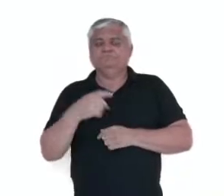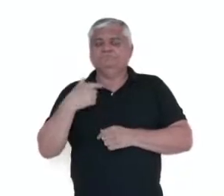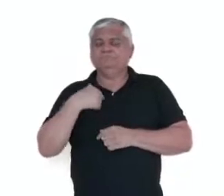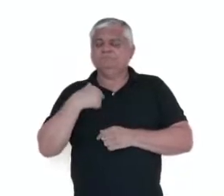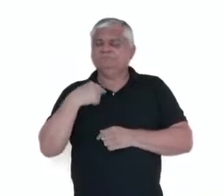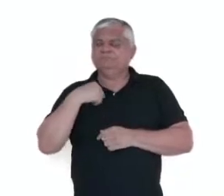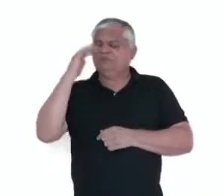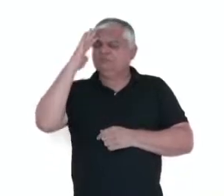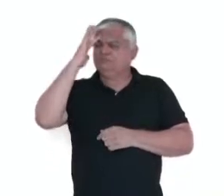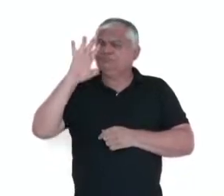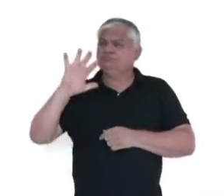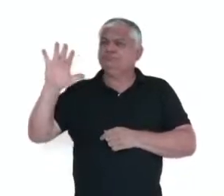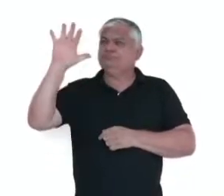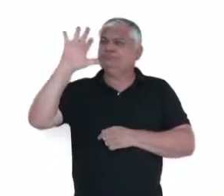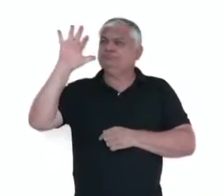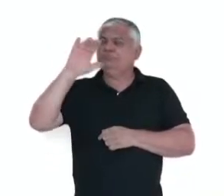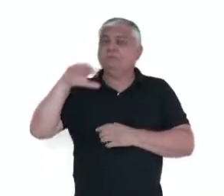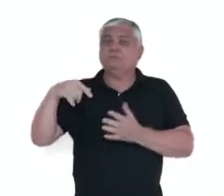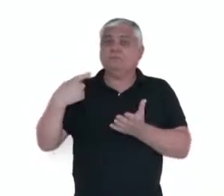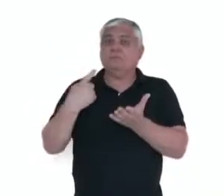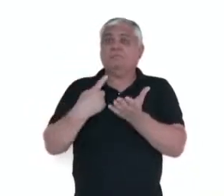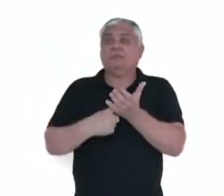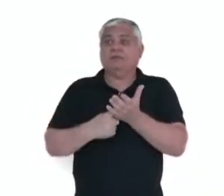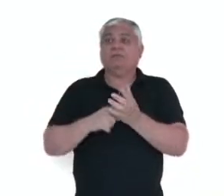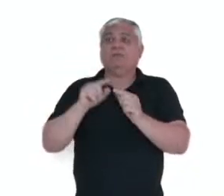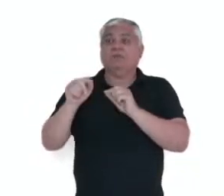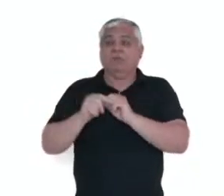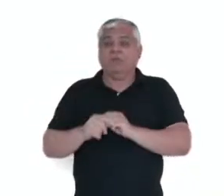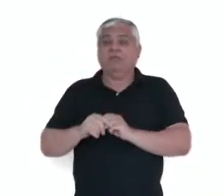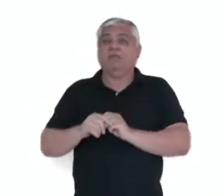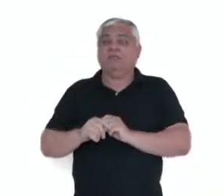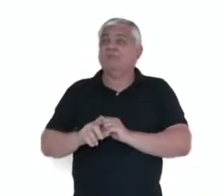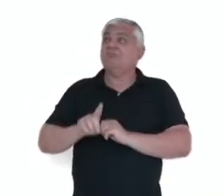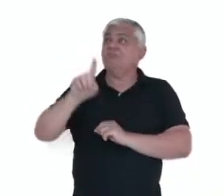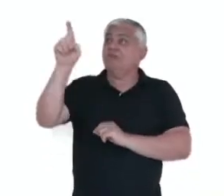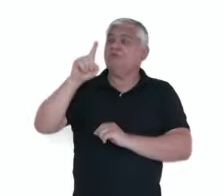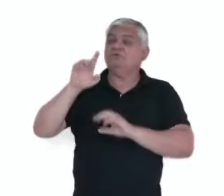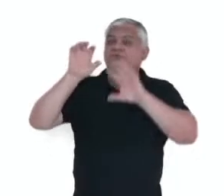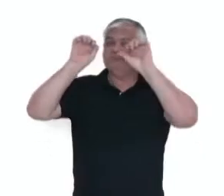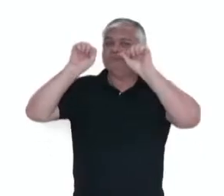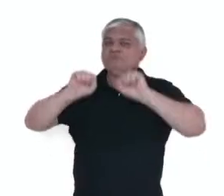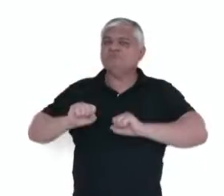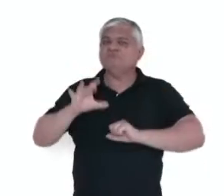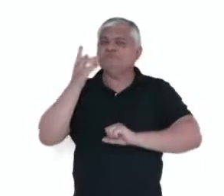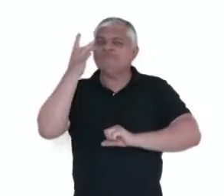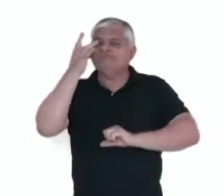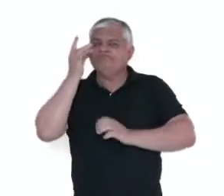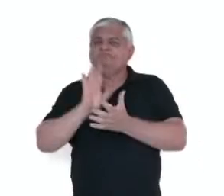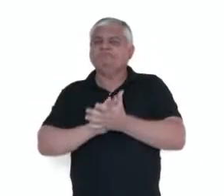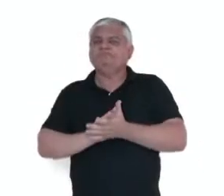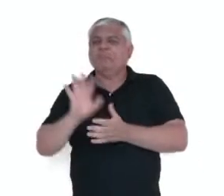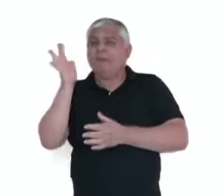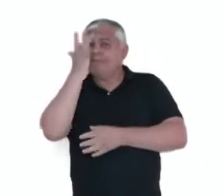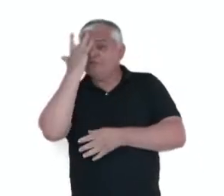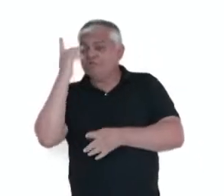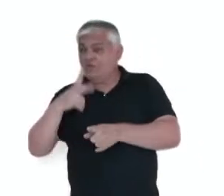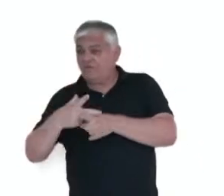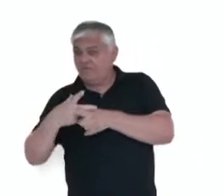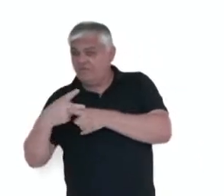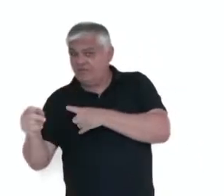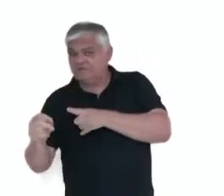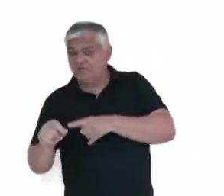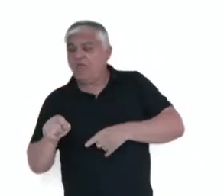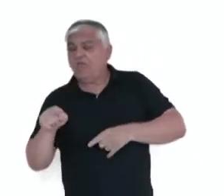sonhos. Farei um pacto com você, com os deuses por testemunha. O vencedor permitirá que o derrotado